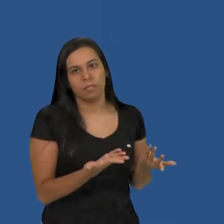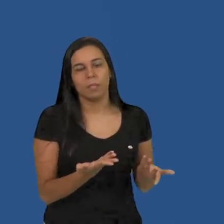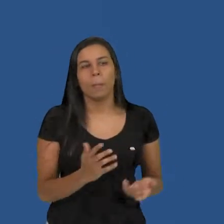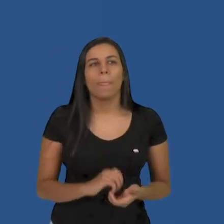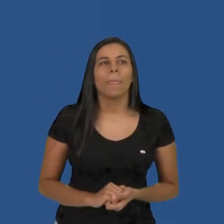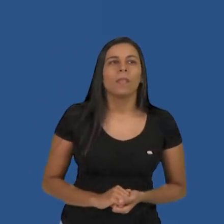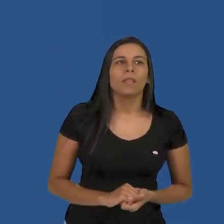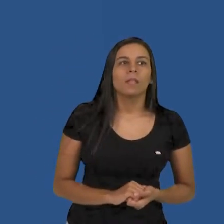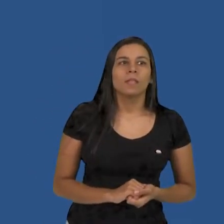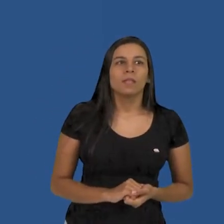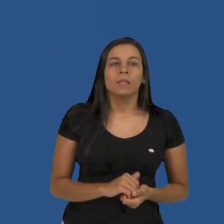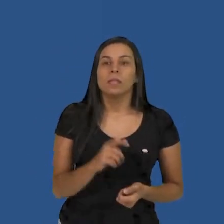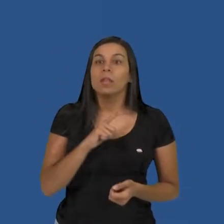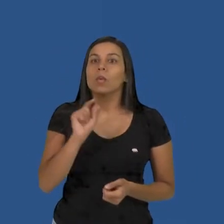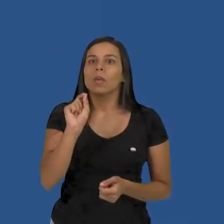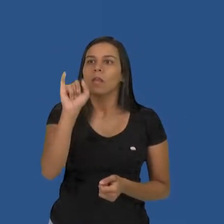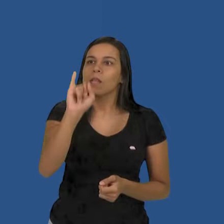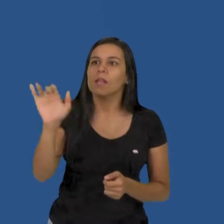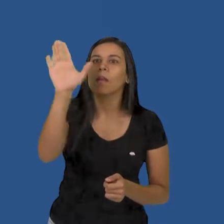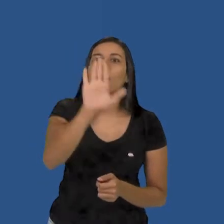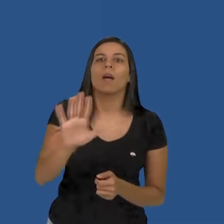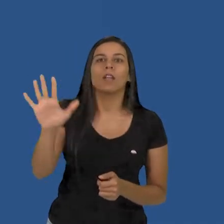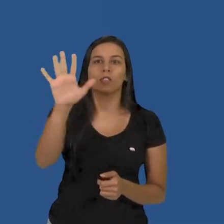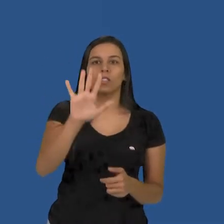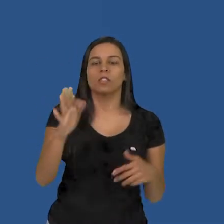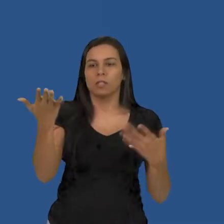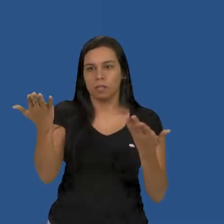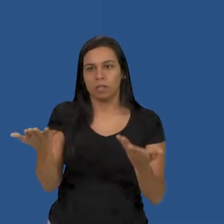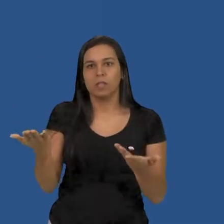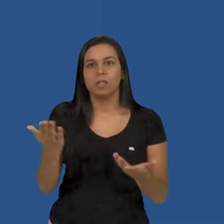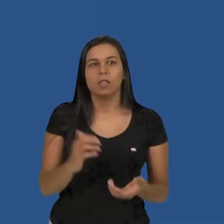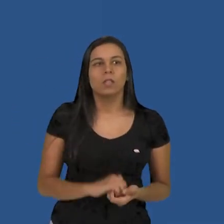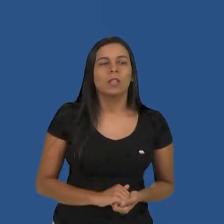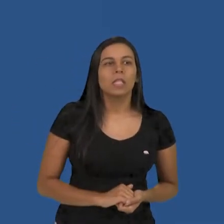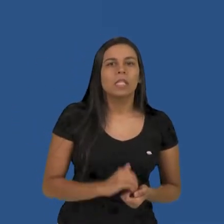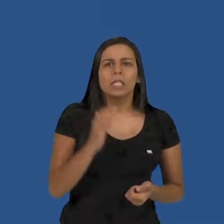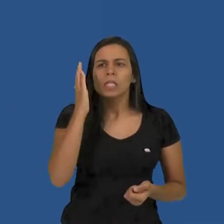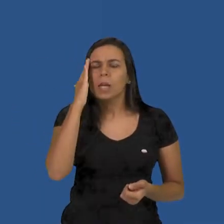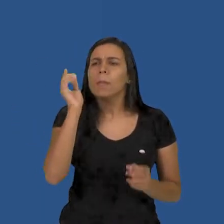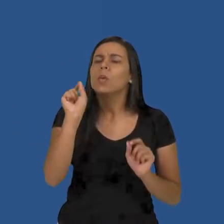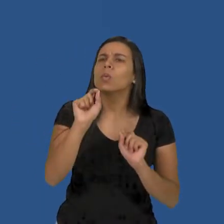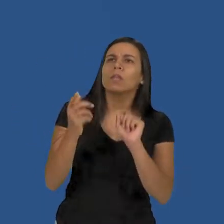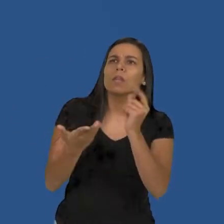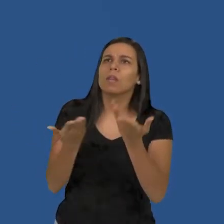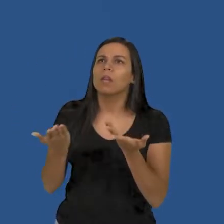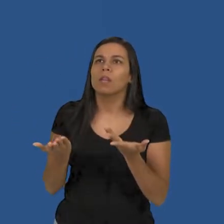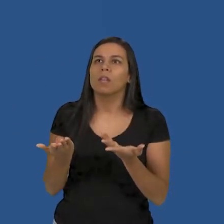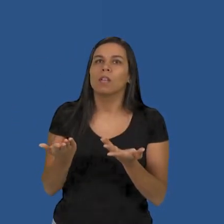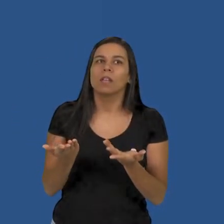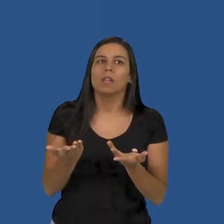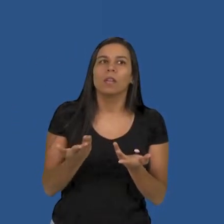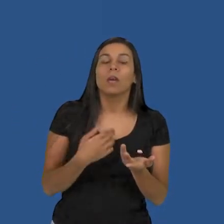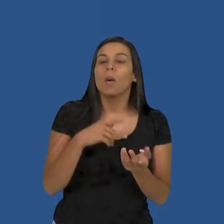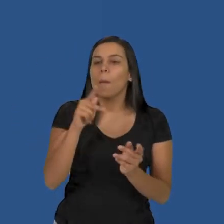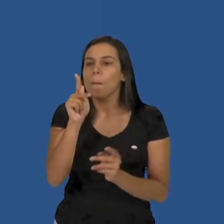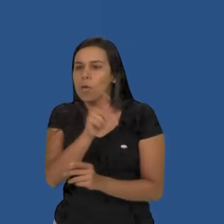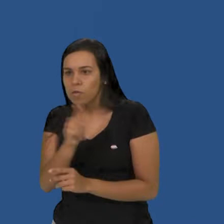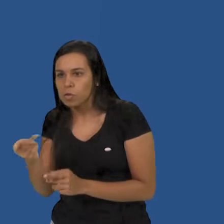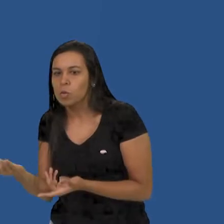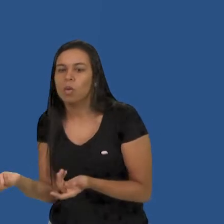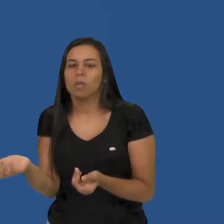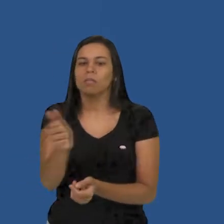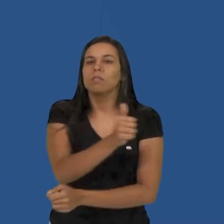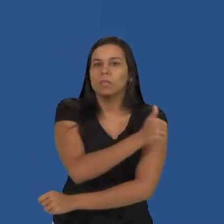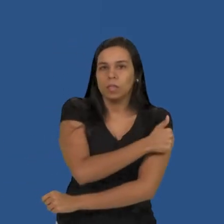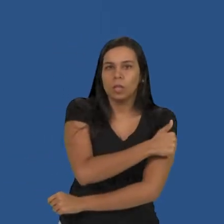na imagem, está dito de forma subjetiva, para que a gente deduza rapidamente que há uma relação entre professor e aluno, até porque o jeito da menina, de novo,